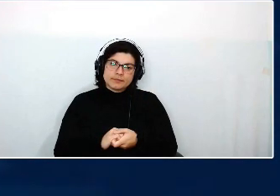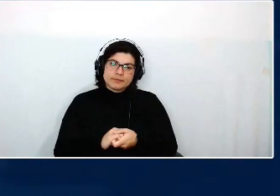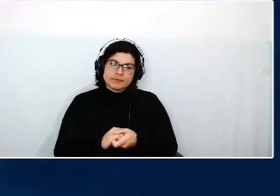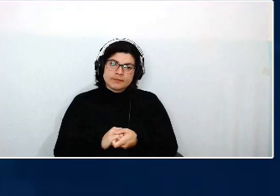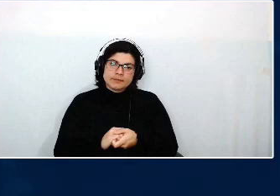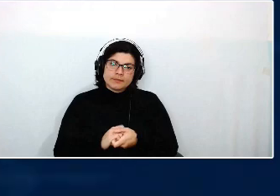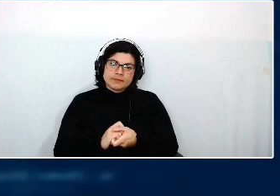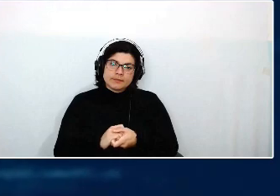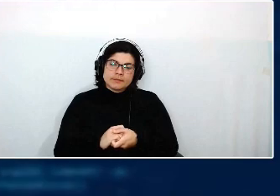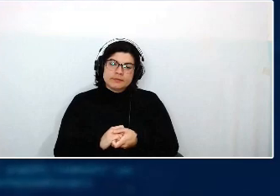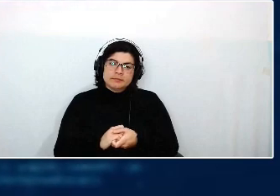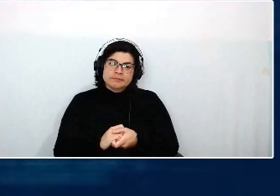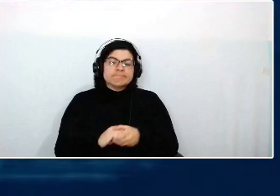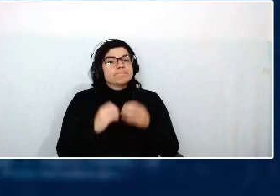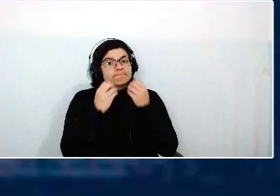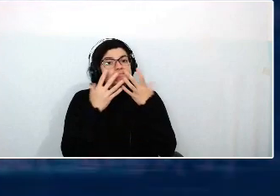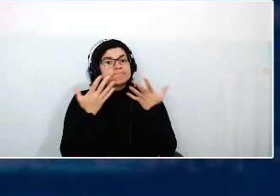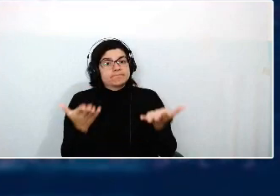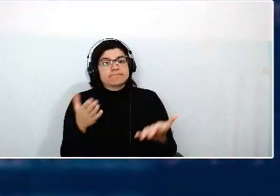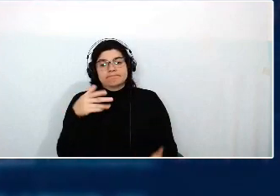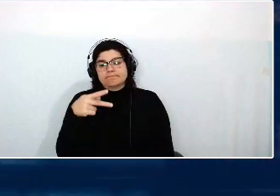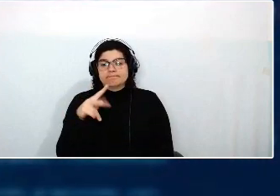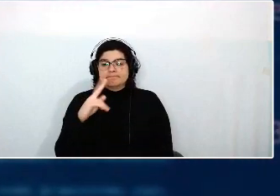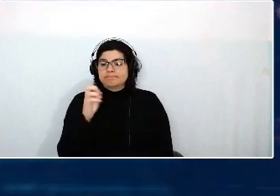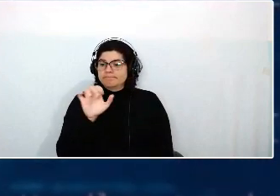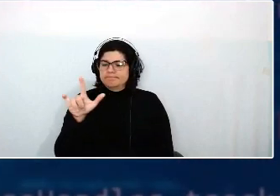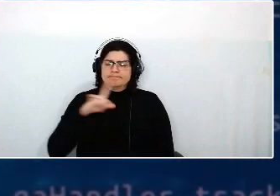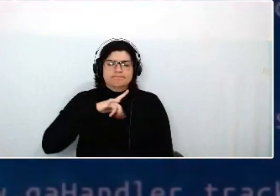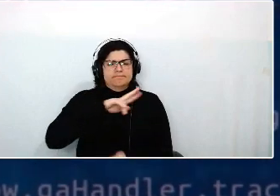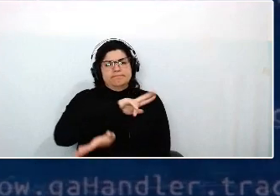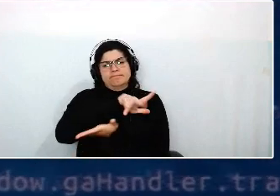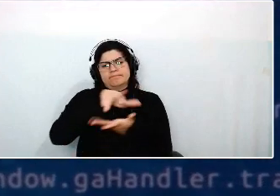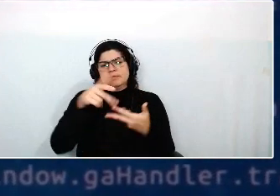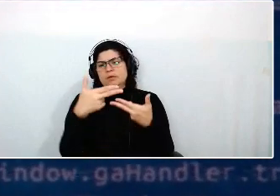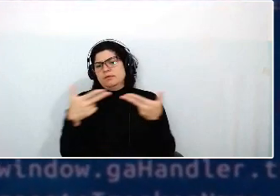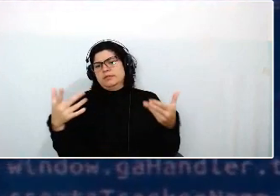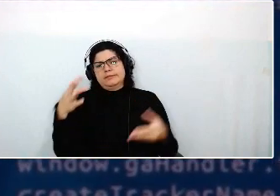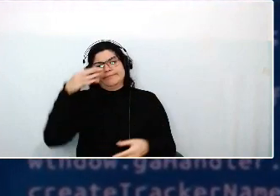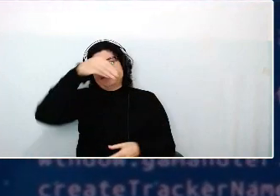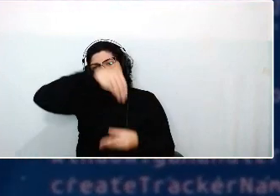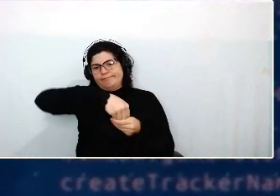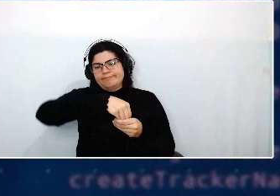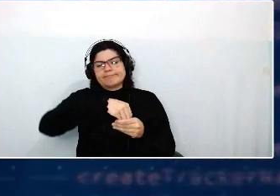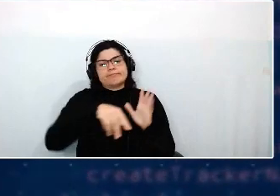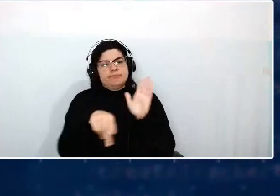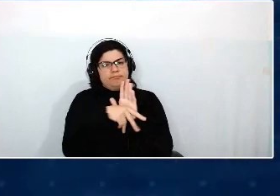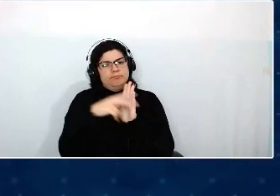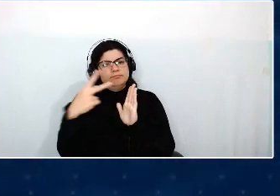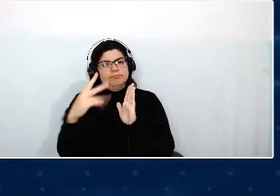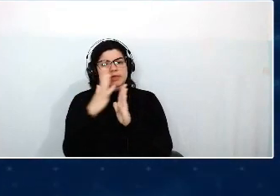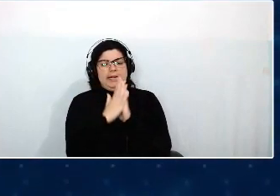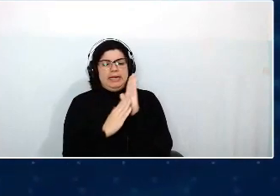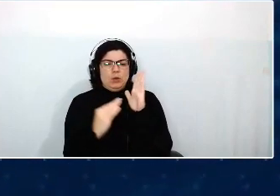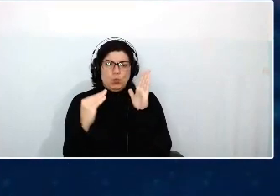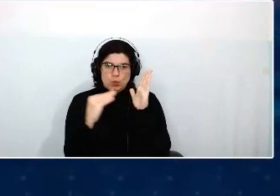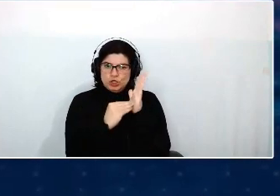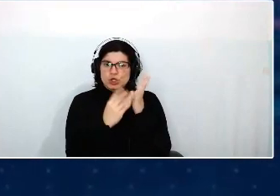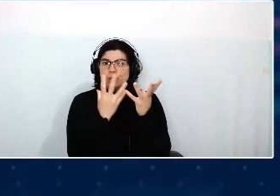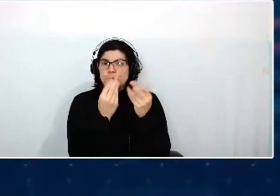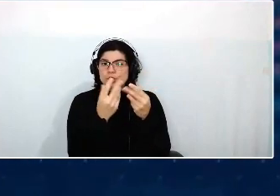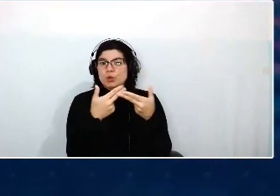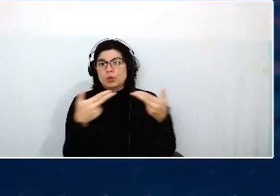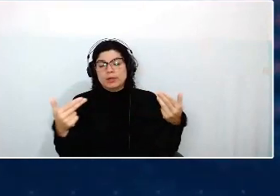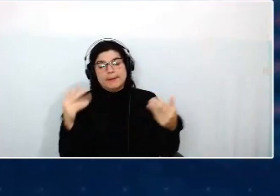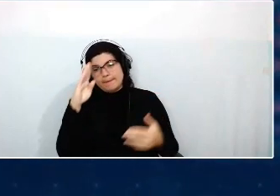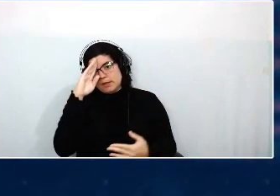Bom, a FEL tem uma infinidade de coisas dentro da própria linguagem, tá? Então, muitas coisas, principalmente para a